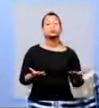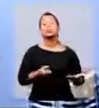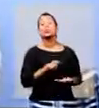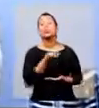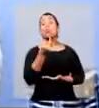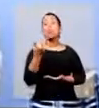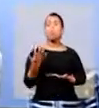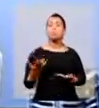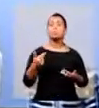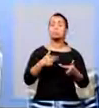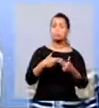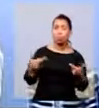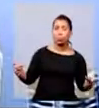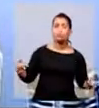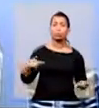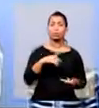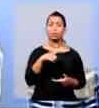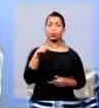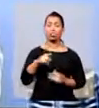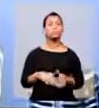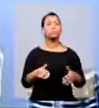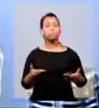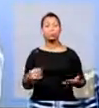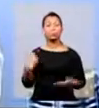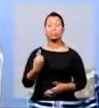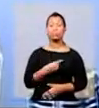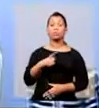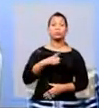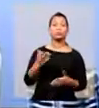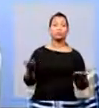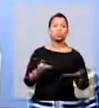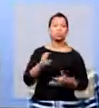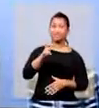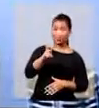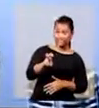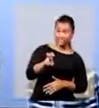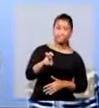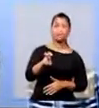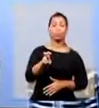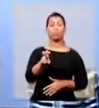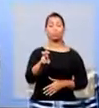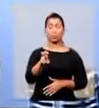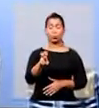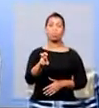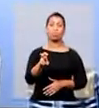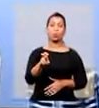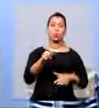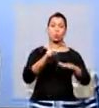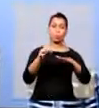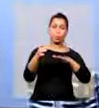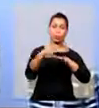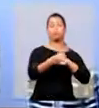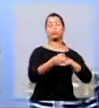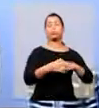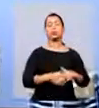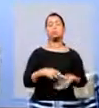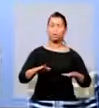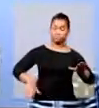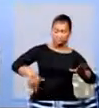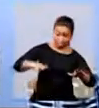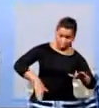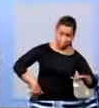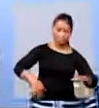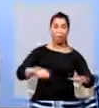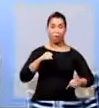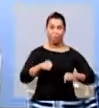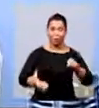temos 5 modalidades além do basquete, né? Nós temos atletismo, temos natação, temos um atleta de ciclismo, temos a bote para